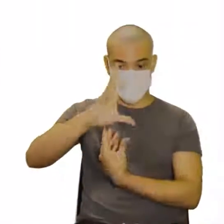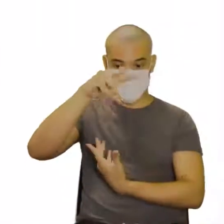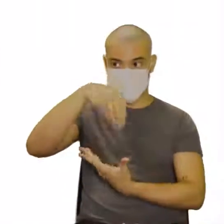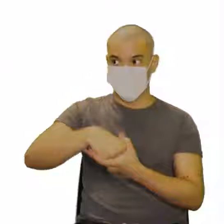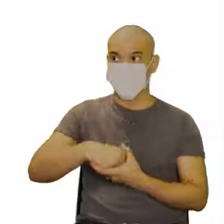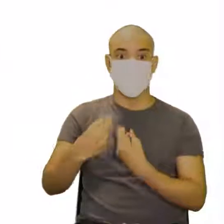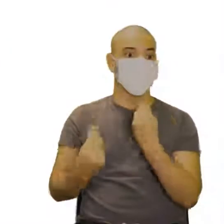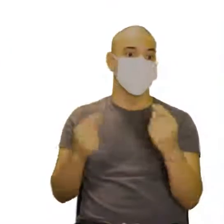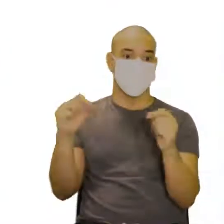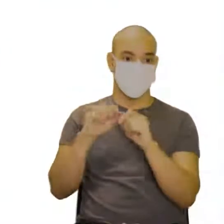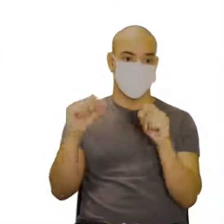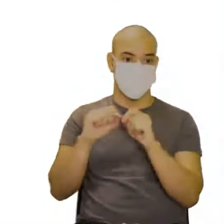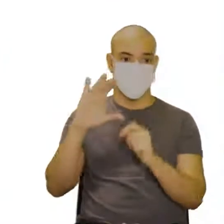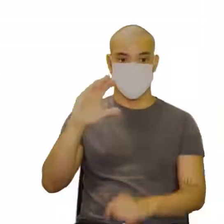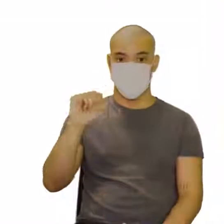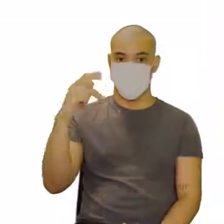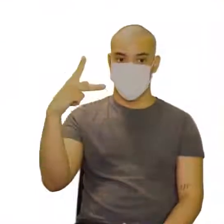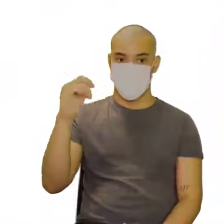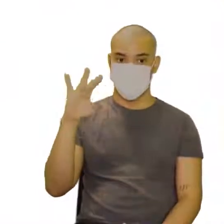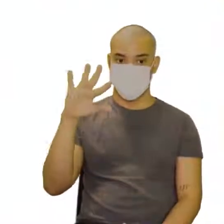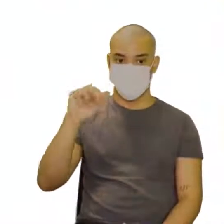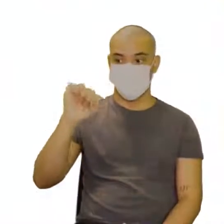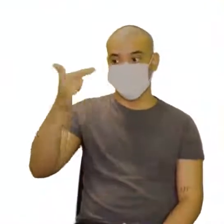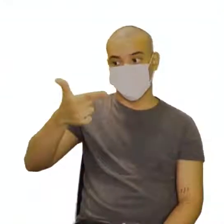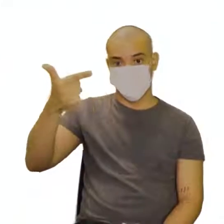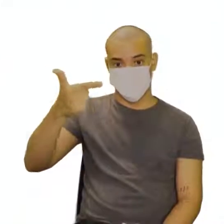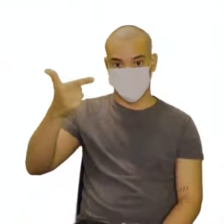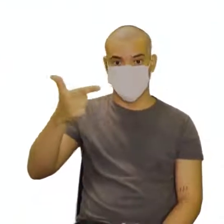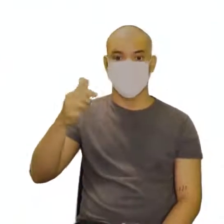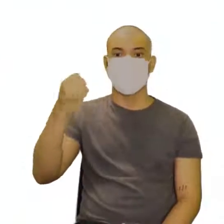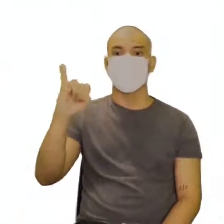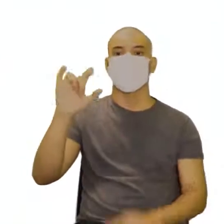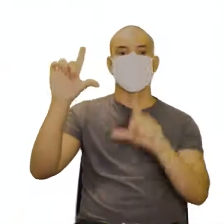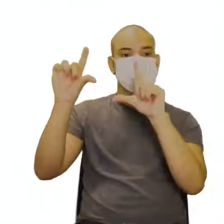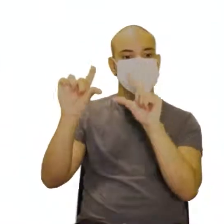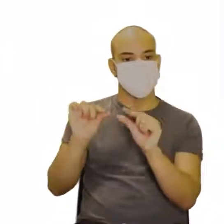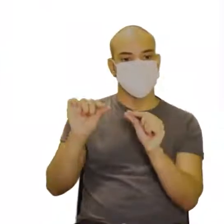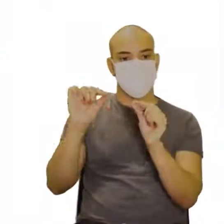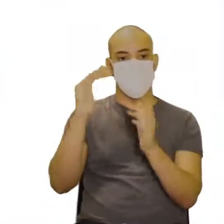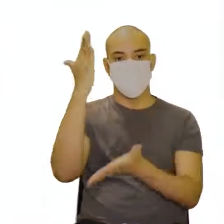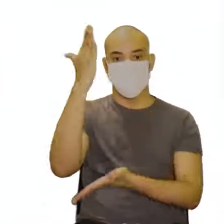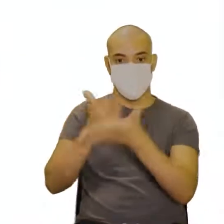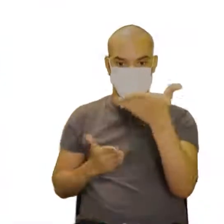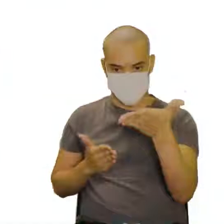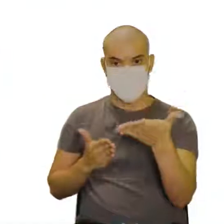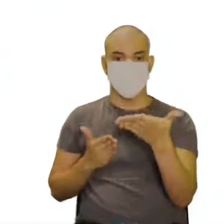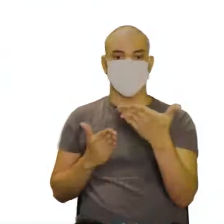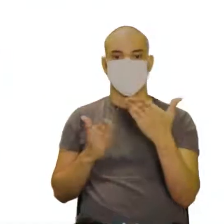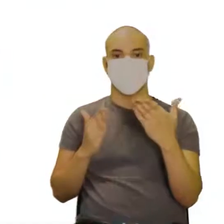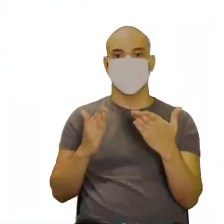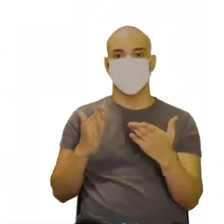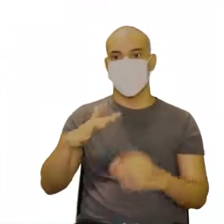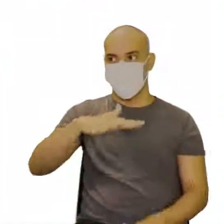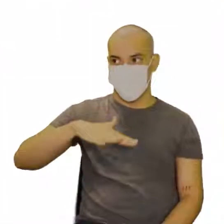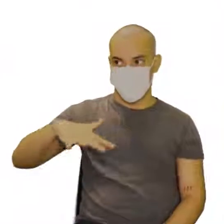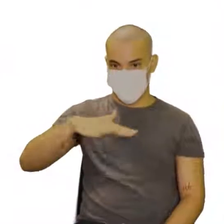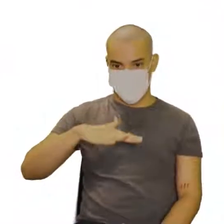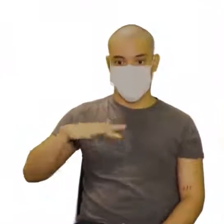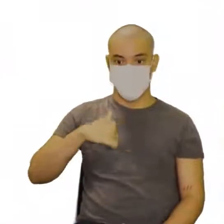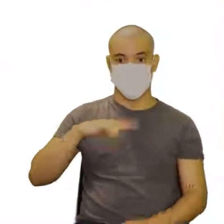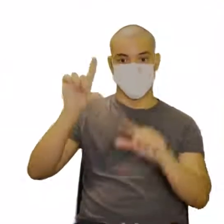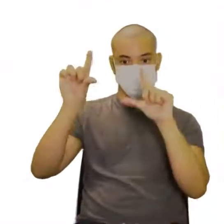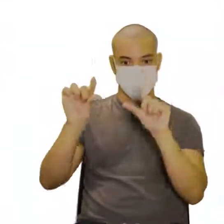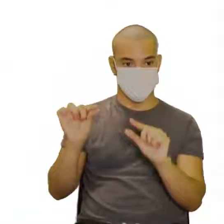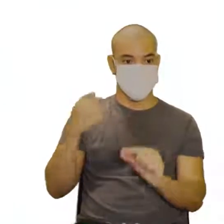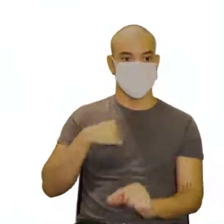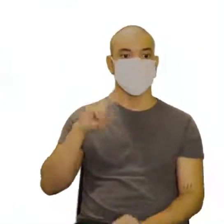a capacitância de um segundo capacitor, se ele for reduzido à metade em questão de área, se eu for diminuir a área,